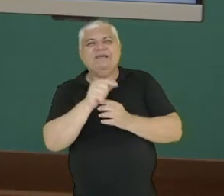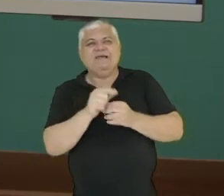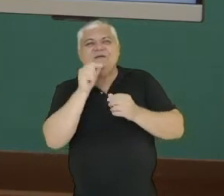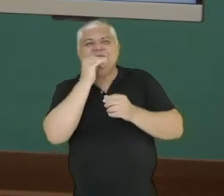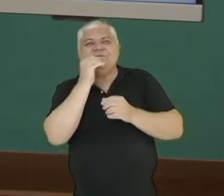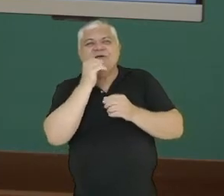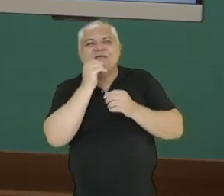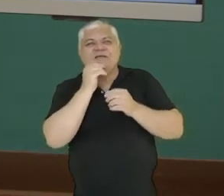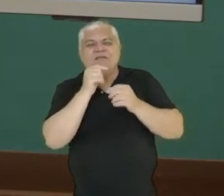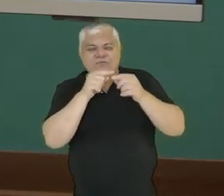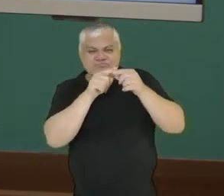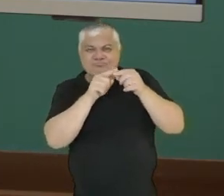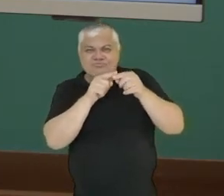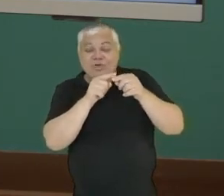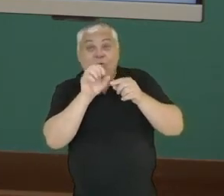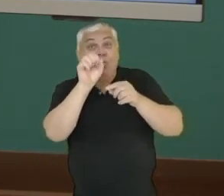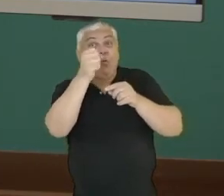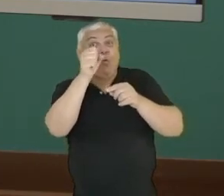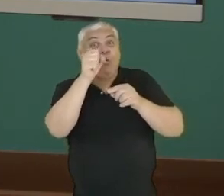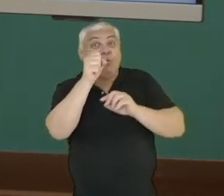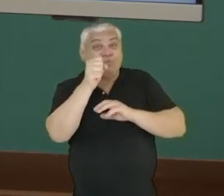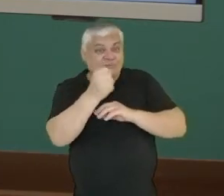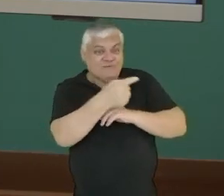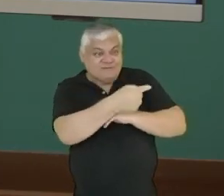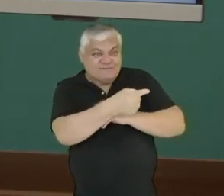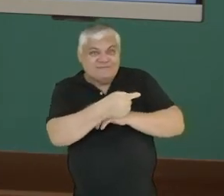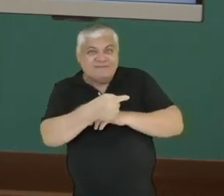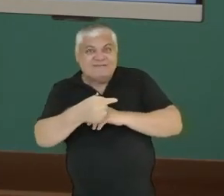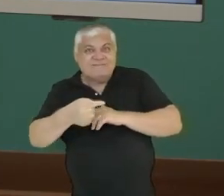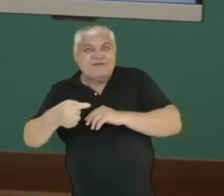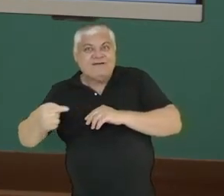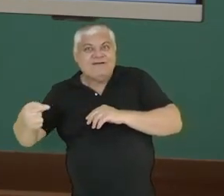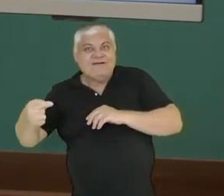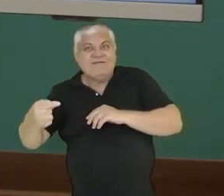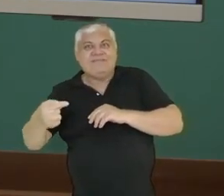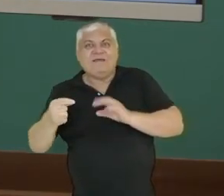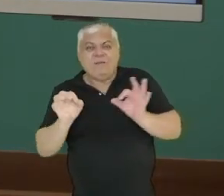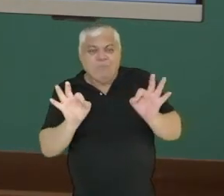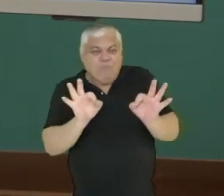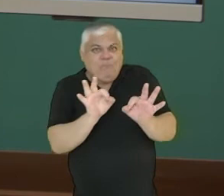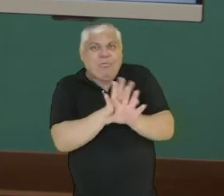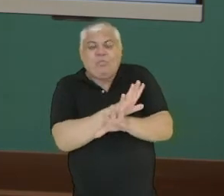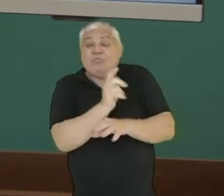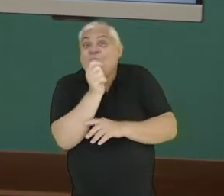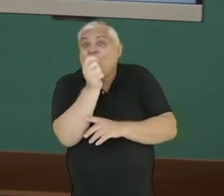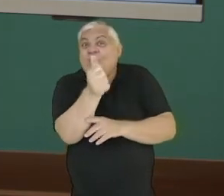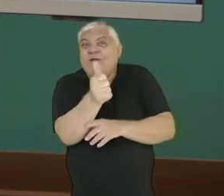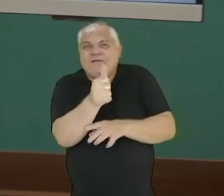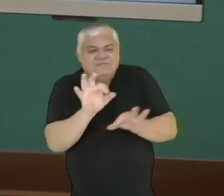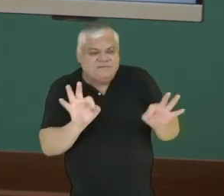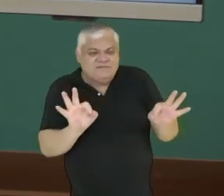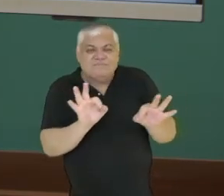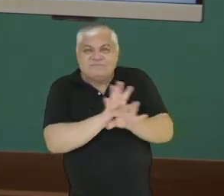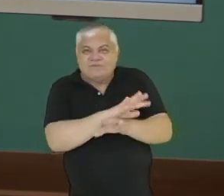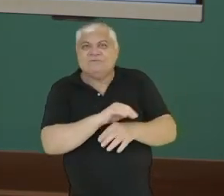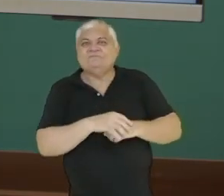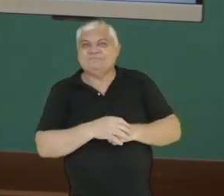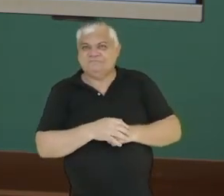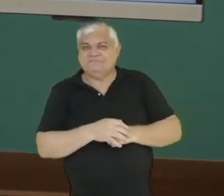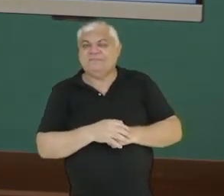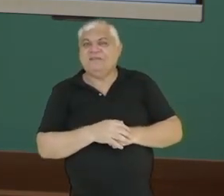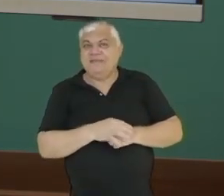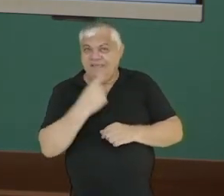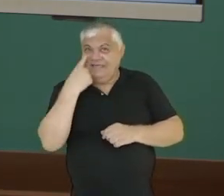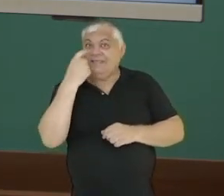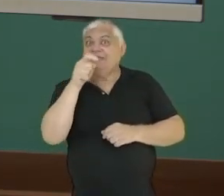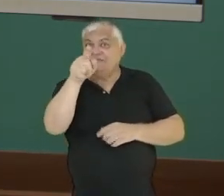ao final dessa 8ª semana, o bebê já está praticamente formado. Uma coisa interessante para você anotar e